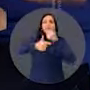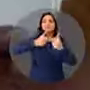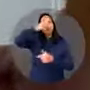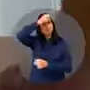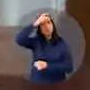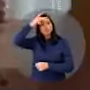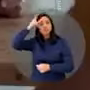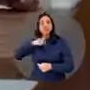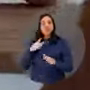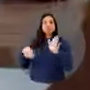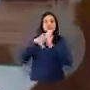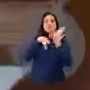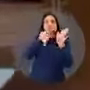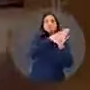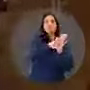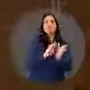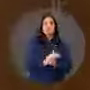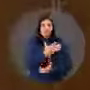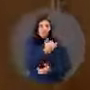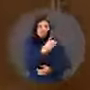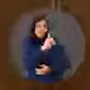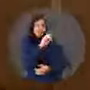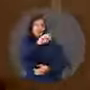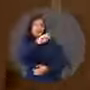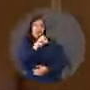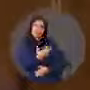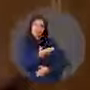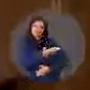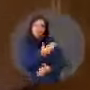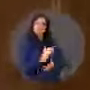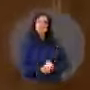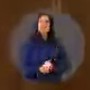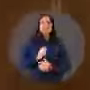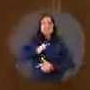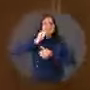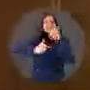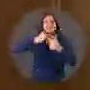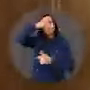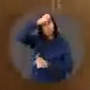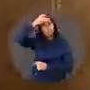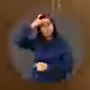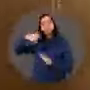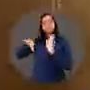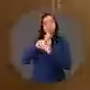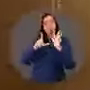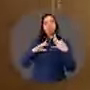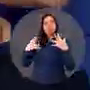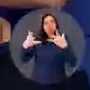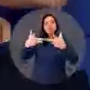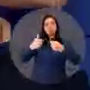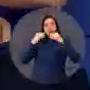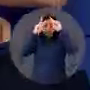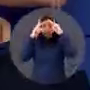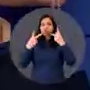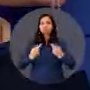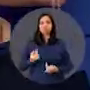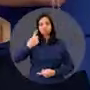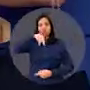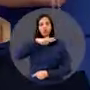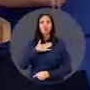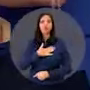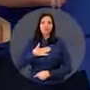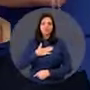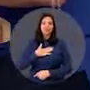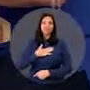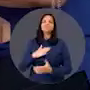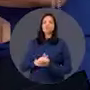Davi. Davi. Os serviços da prefeitura estão chegando com qualidade, com humanização. Vocês estão satisfeitos? E eu espero que